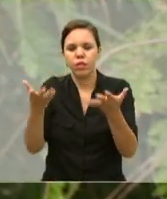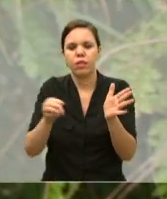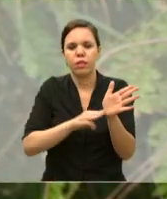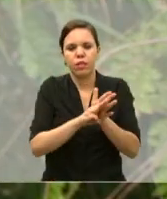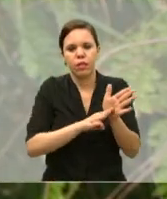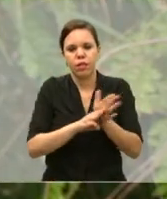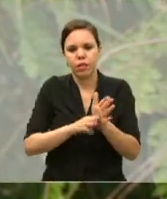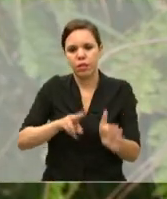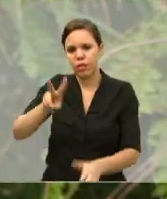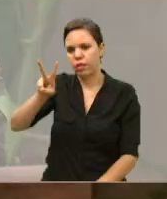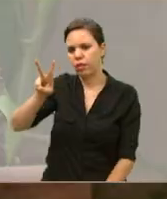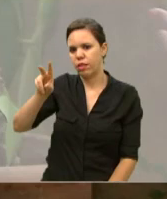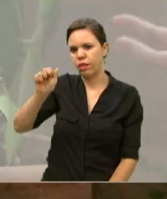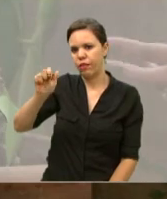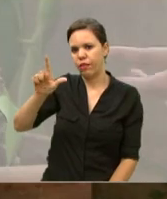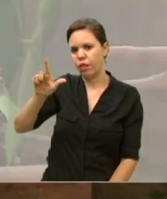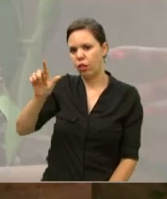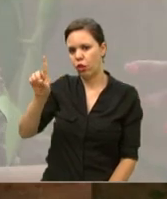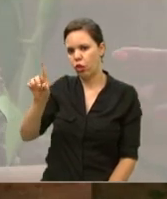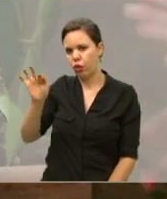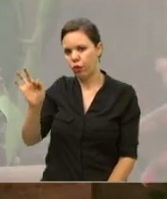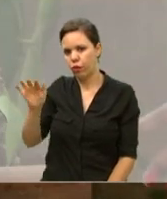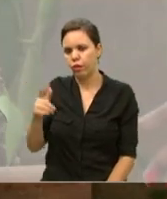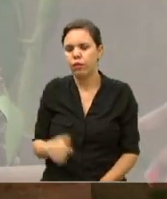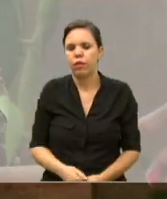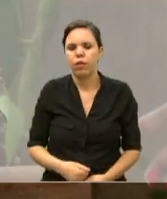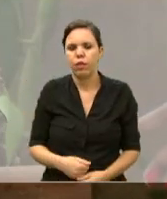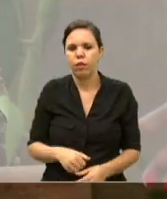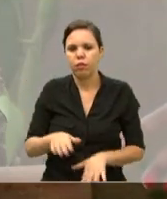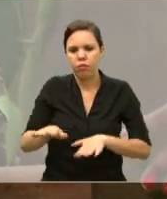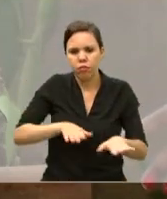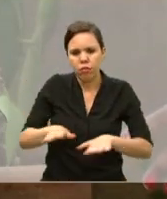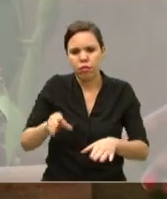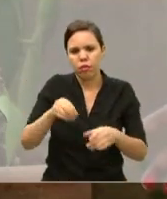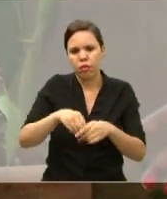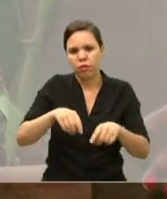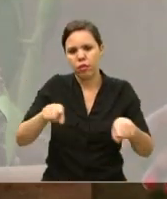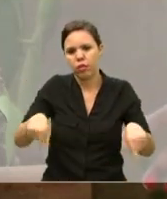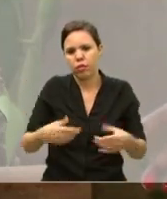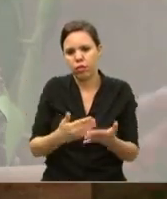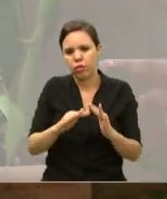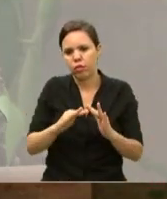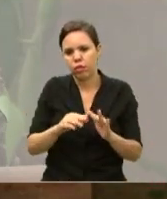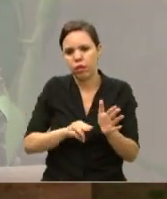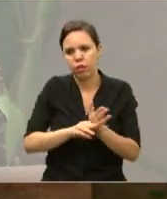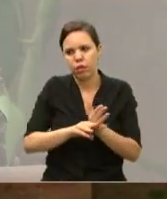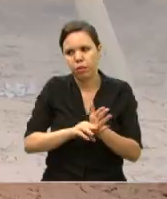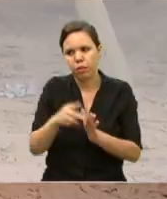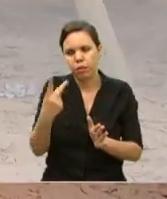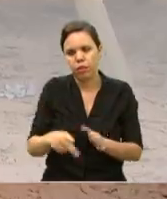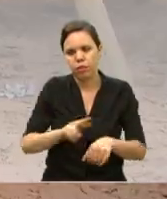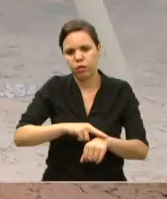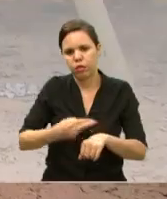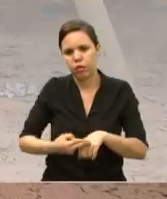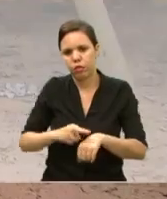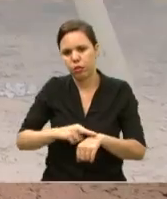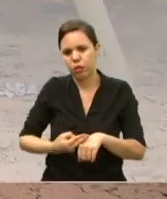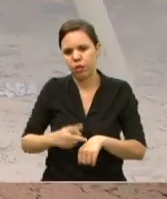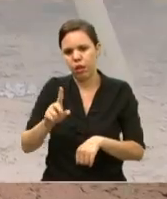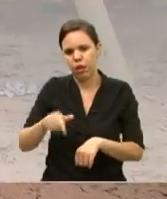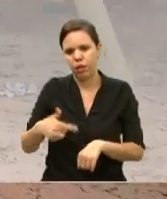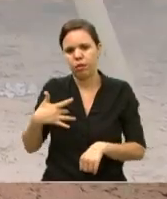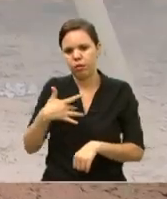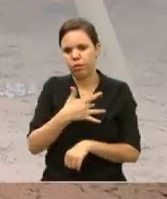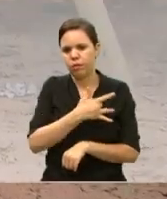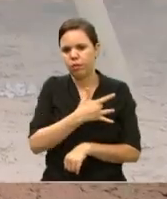com a vivência. Aprende a tabuada, mas vivencia a tabuada também corporalmente, no ritmo. Na prática. O